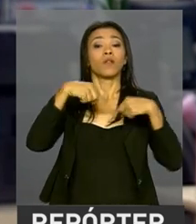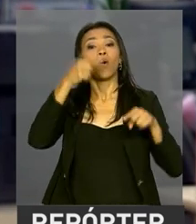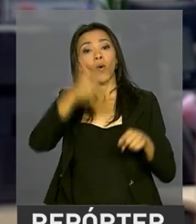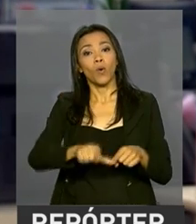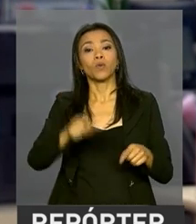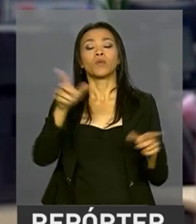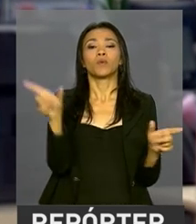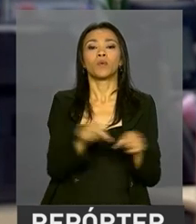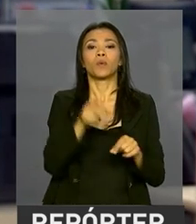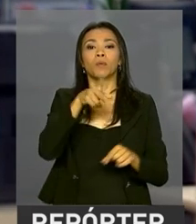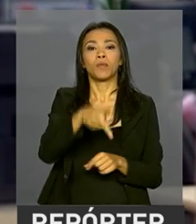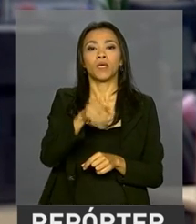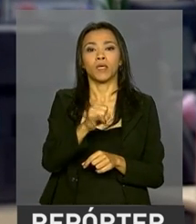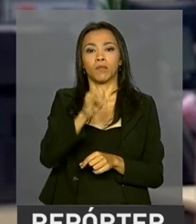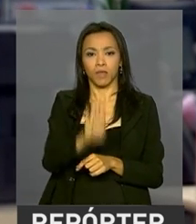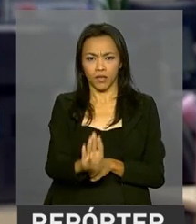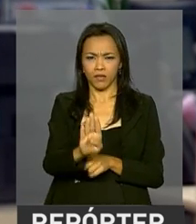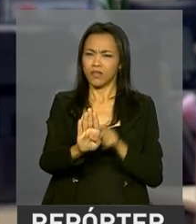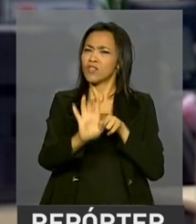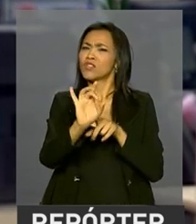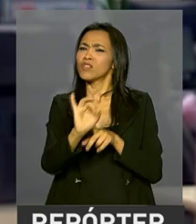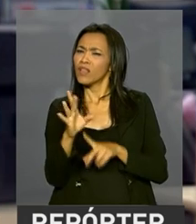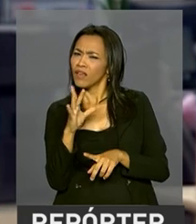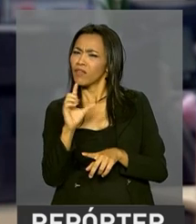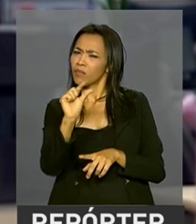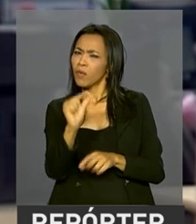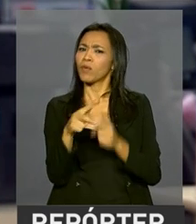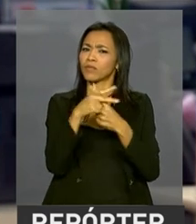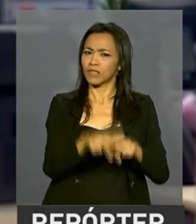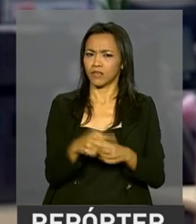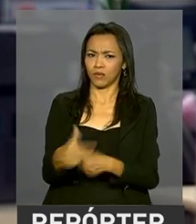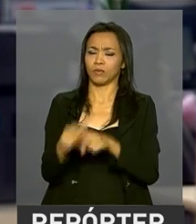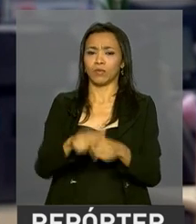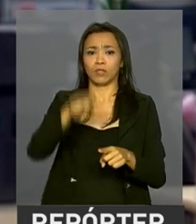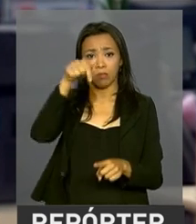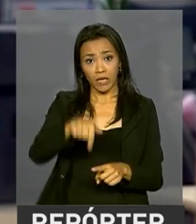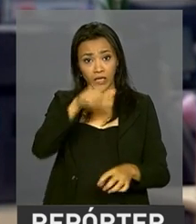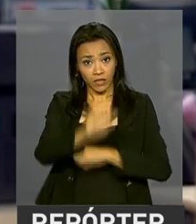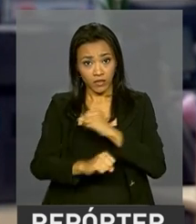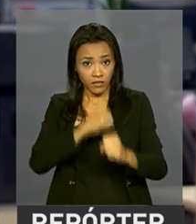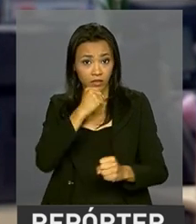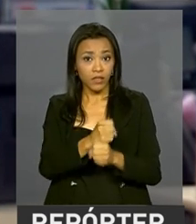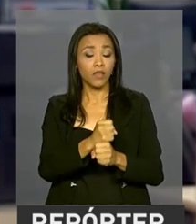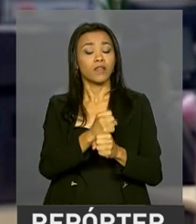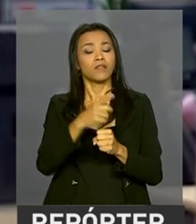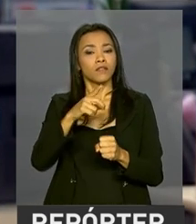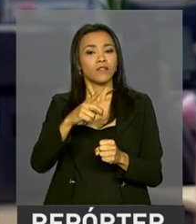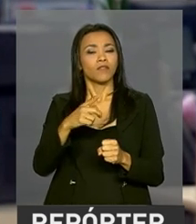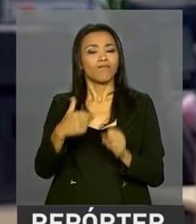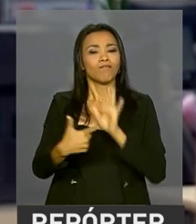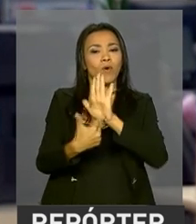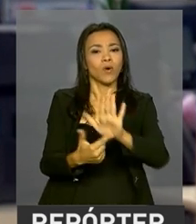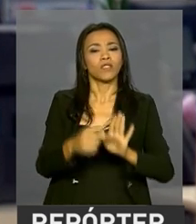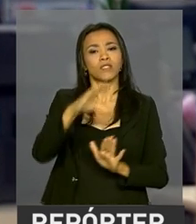Bruto, as expectativas sofreram apenas pequenos ajustes. Para este ano, o levantamento aponta expansão de